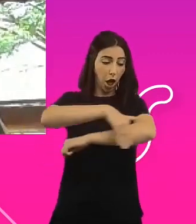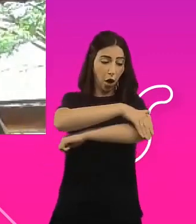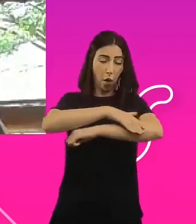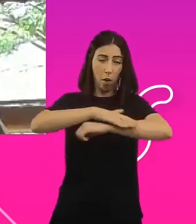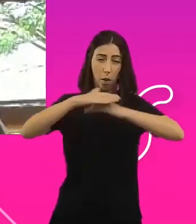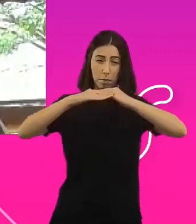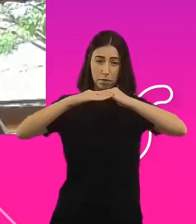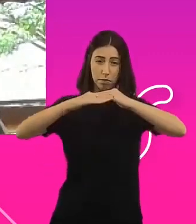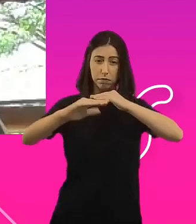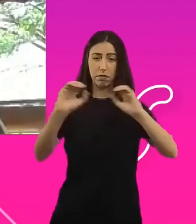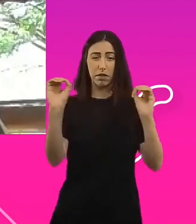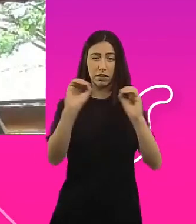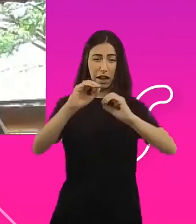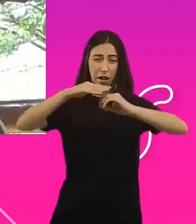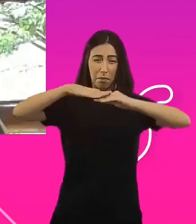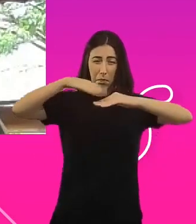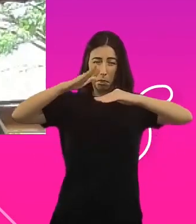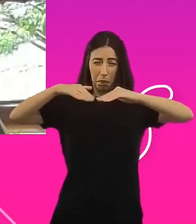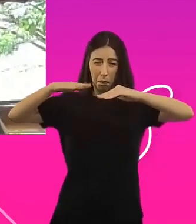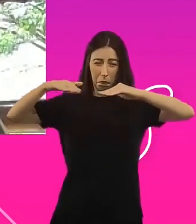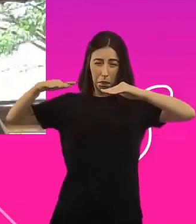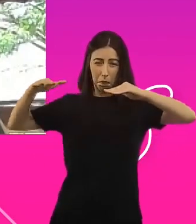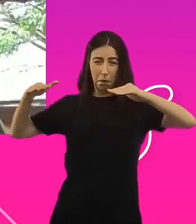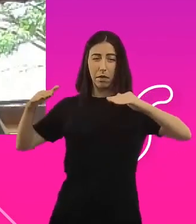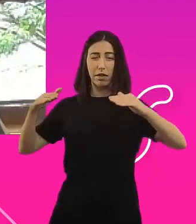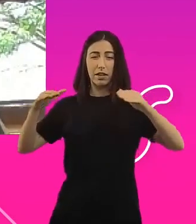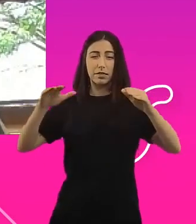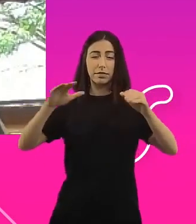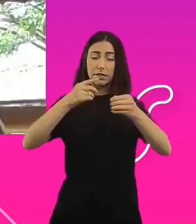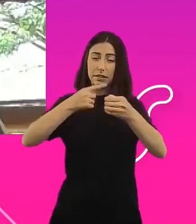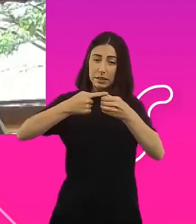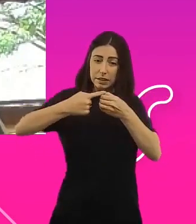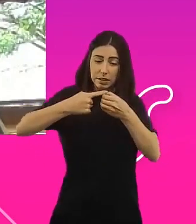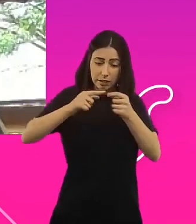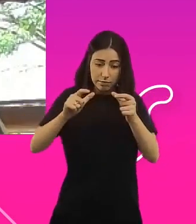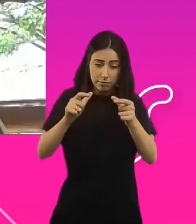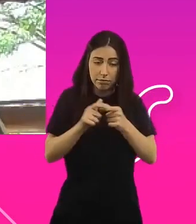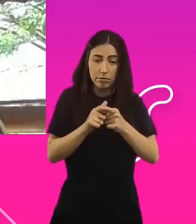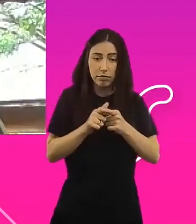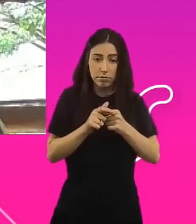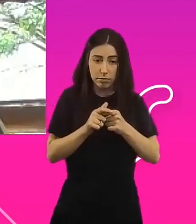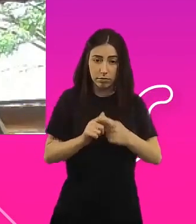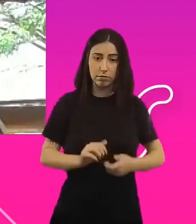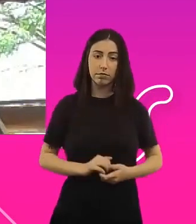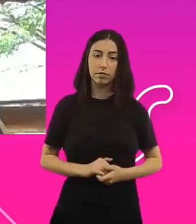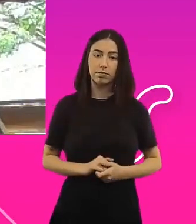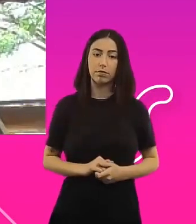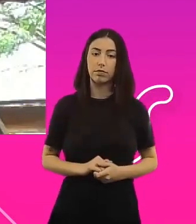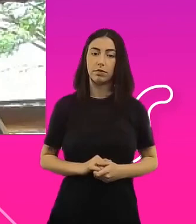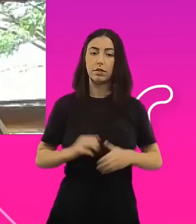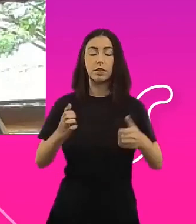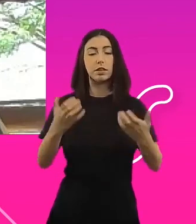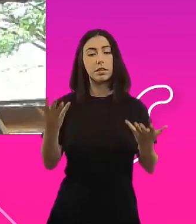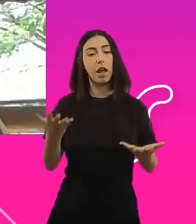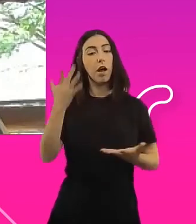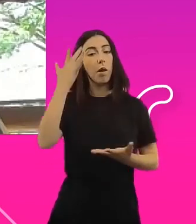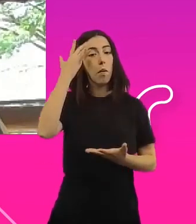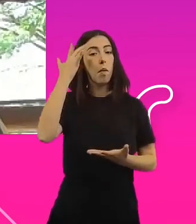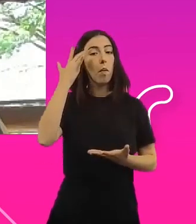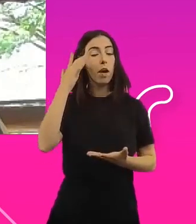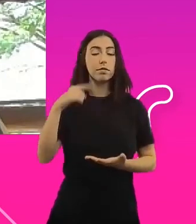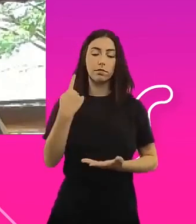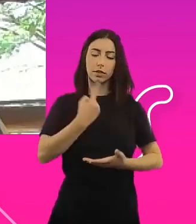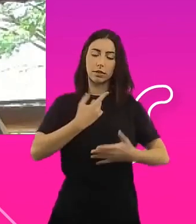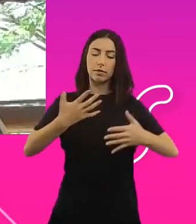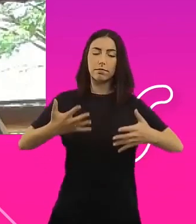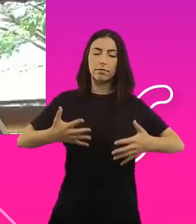cidades muito pequenas, né? Então, eu acho que a nossa motivação é